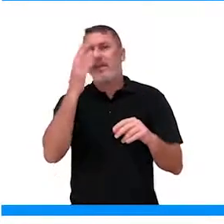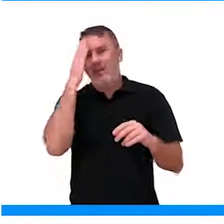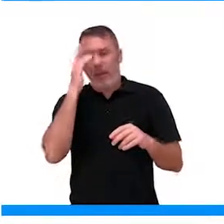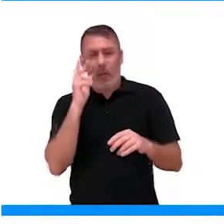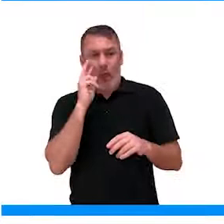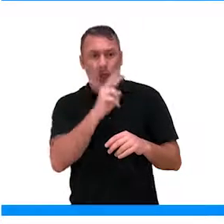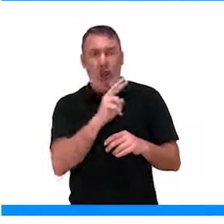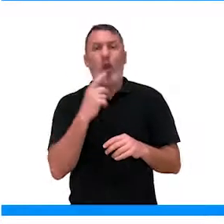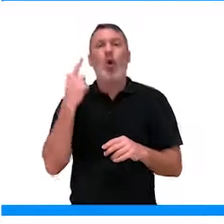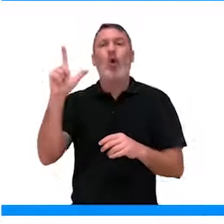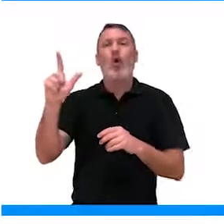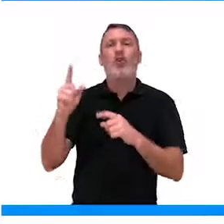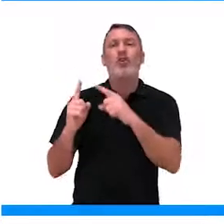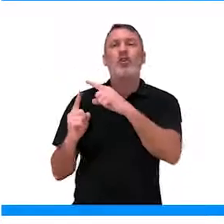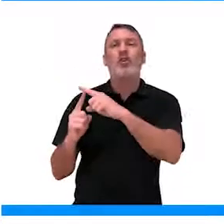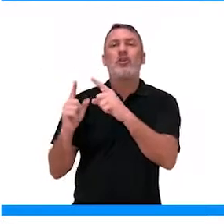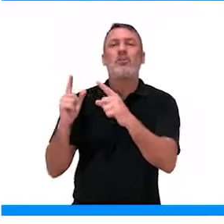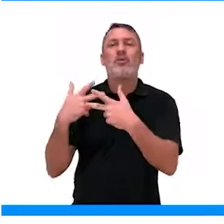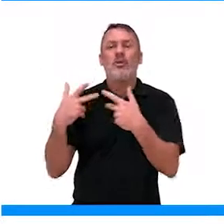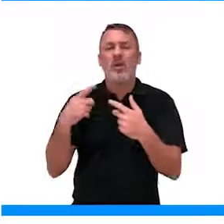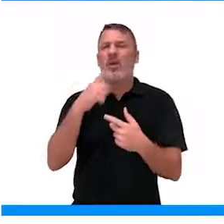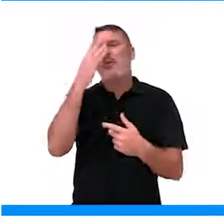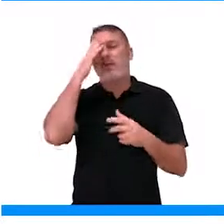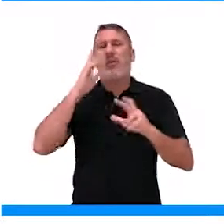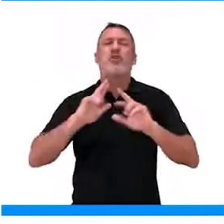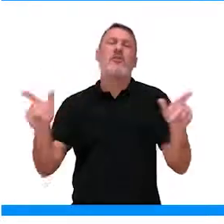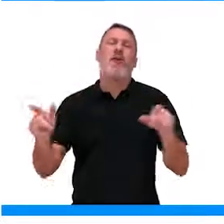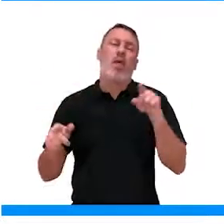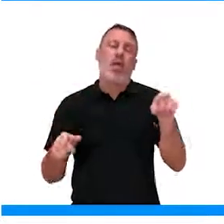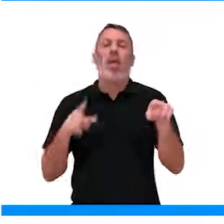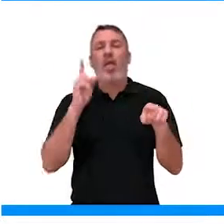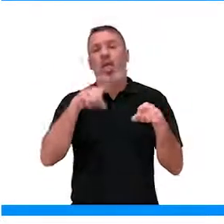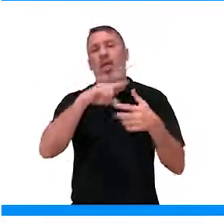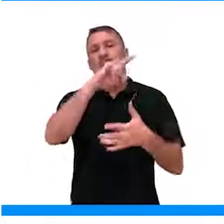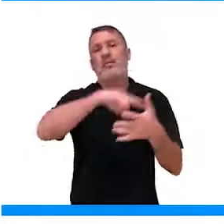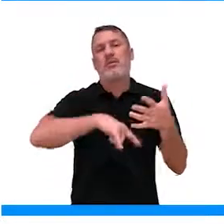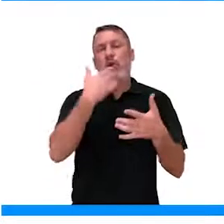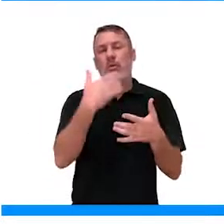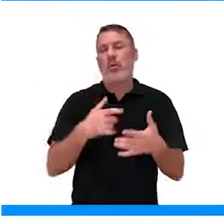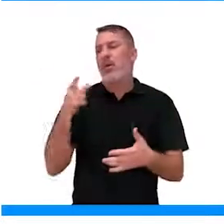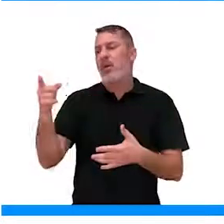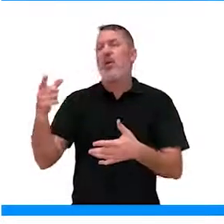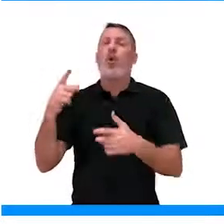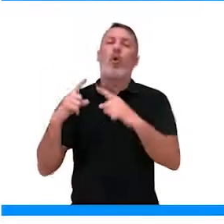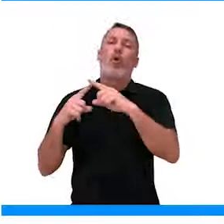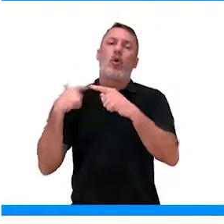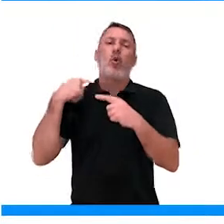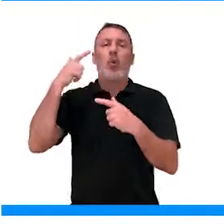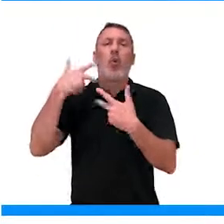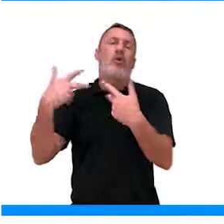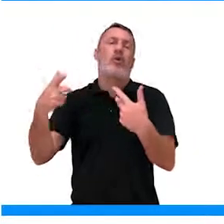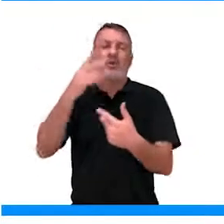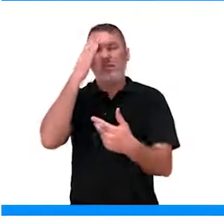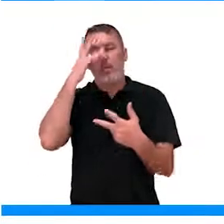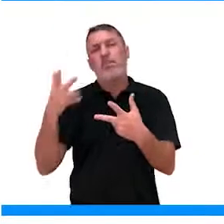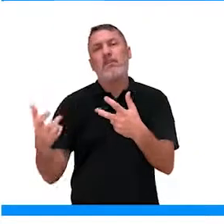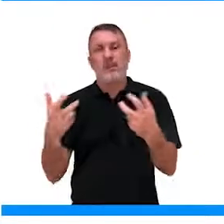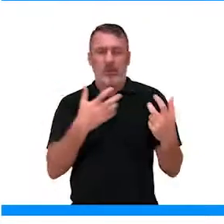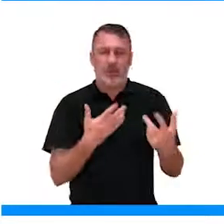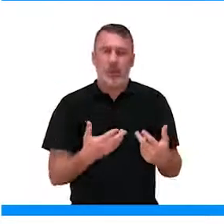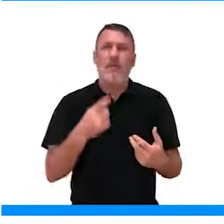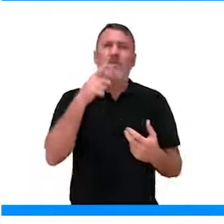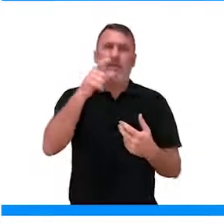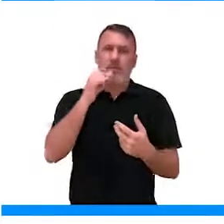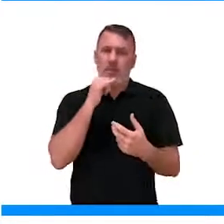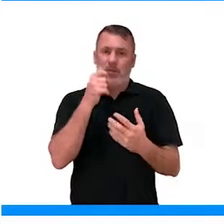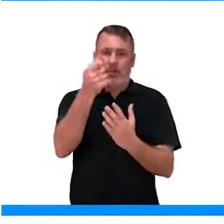que o diferem de qualquer outro gênero textual. Então, se o aluno vai fazer, por exemplo, se ele tem que fazer uma redação do